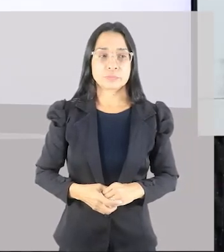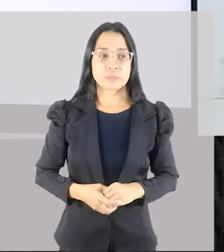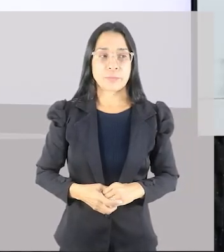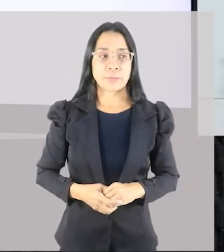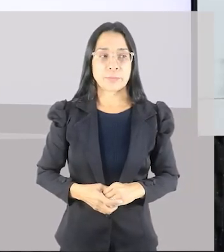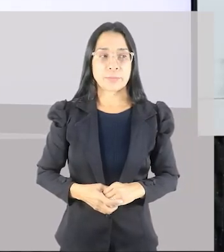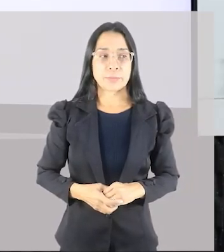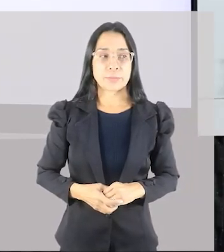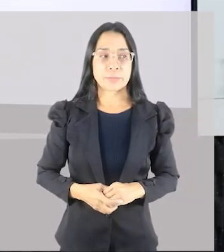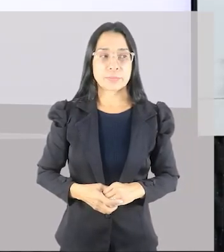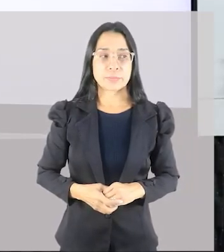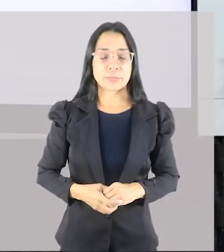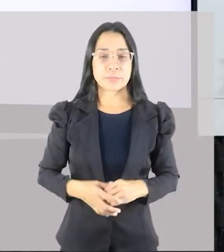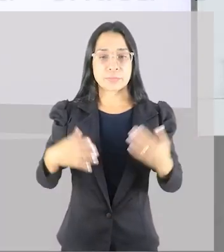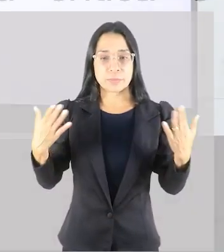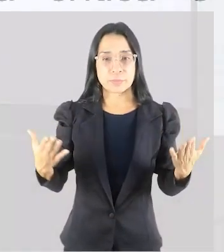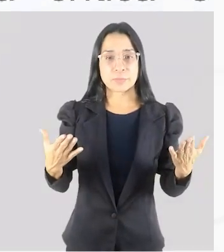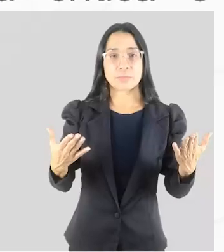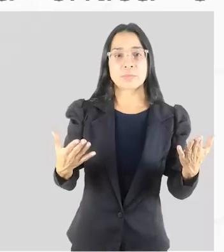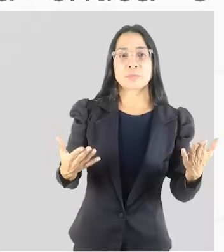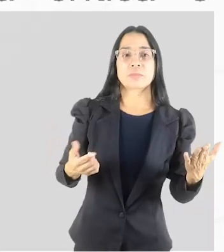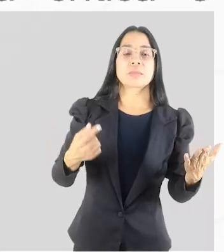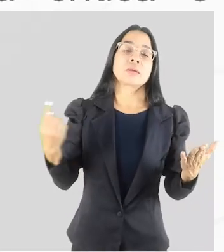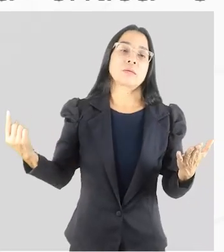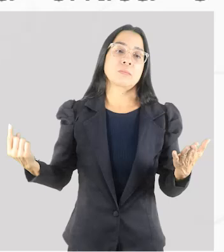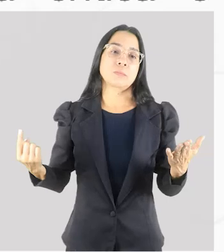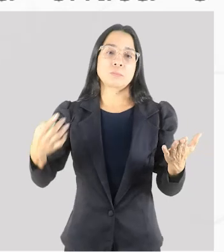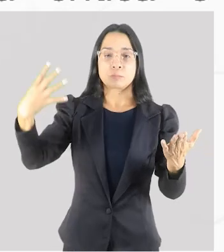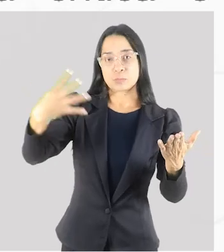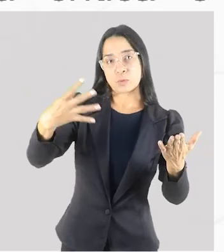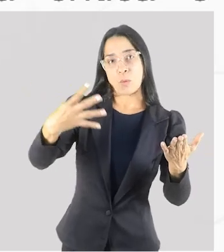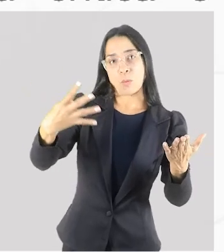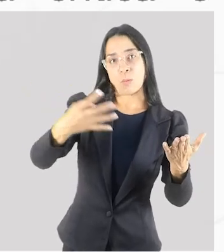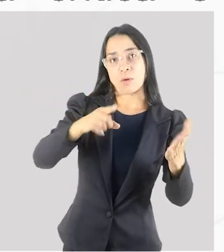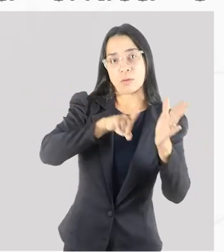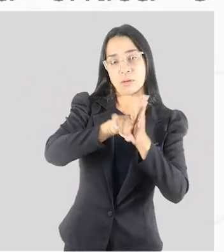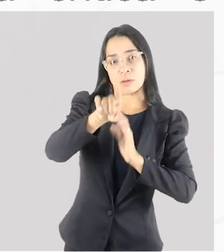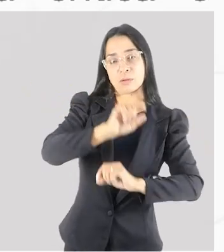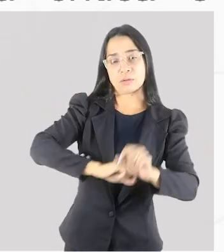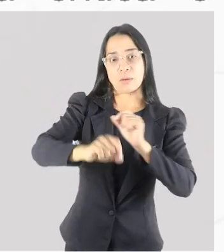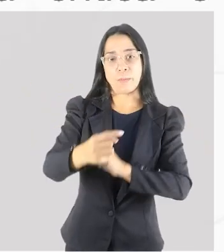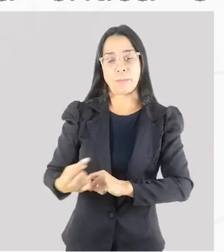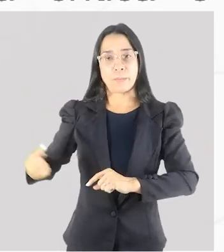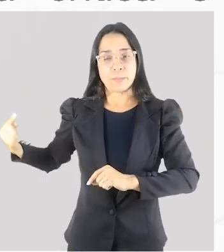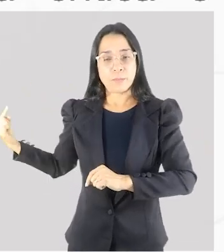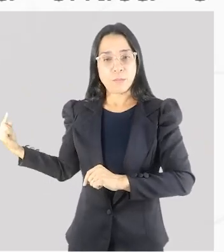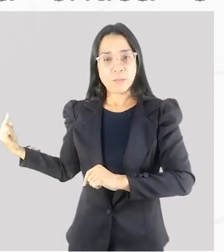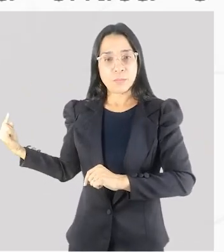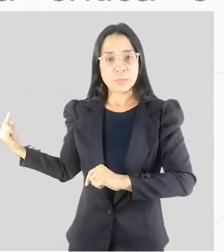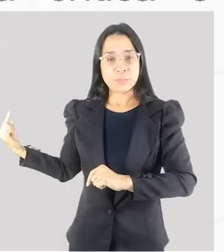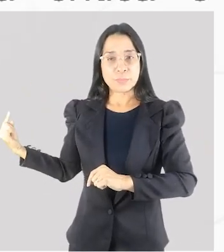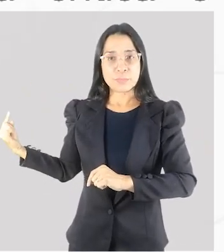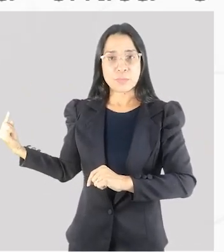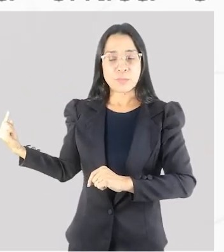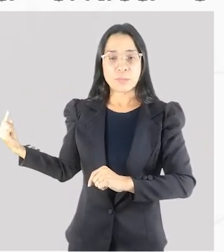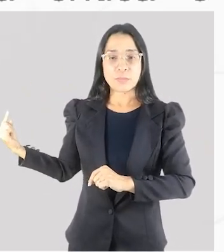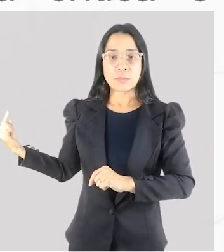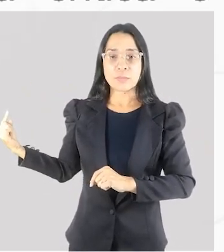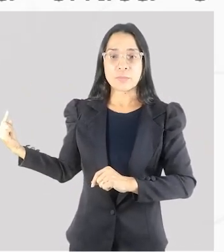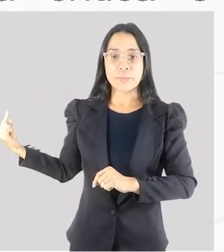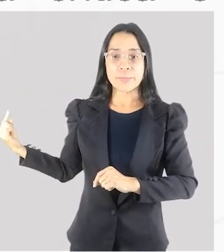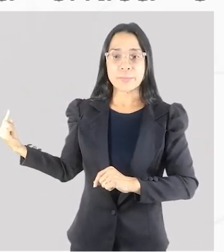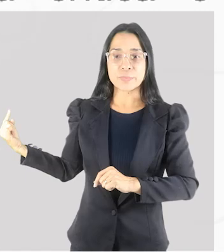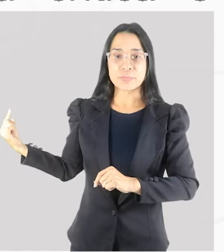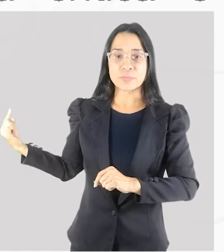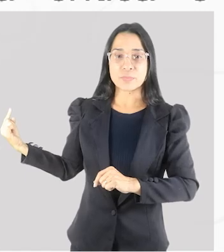mais aqui salário fica lá fora fome fica lá fora comida fica lá fora a vida fica lá